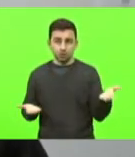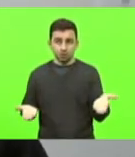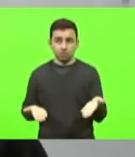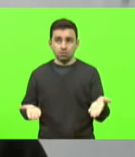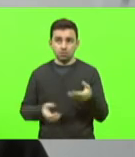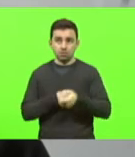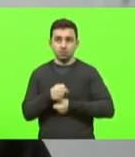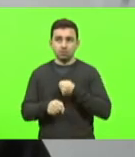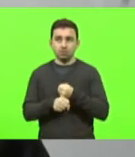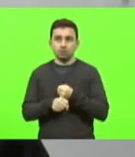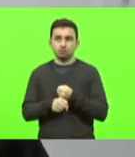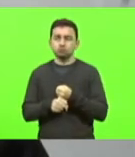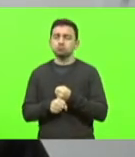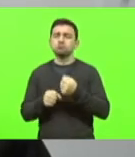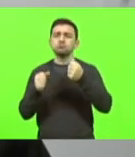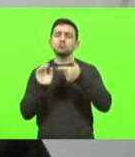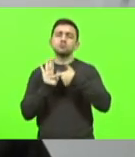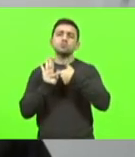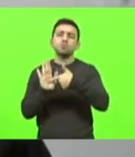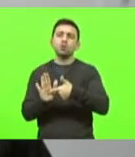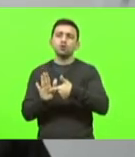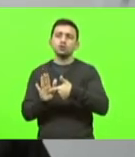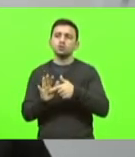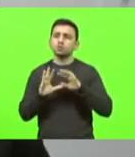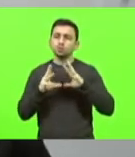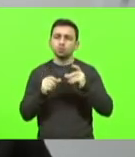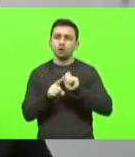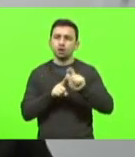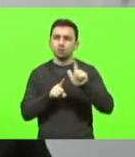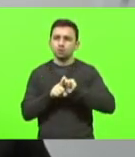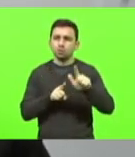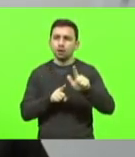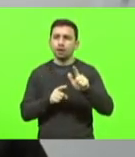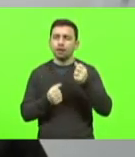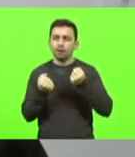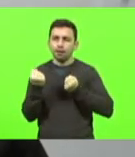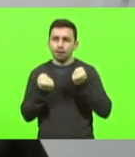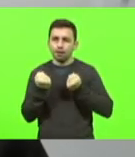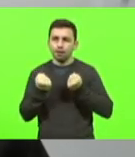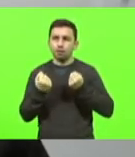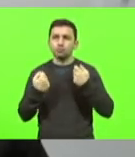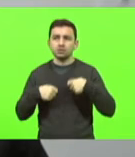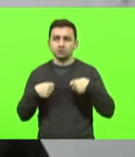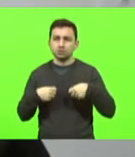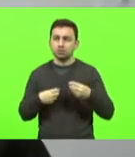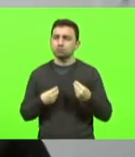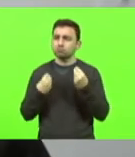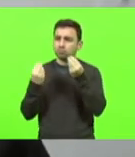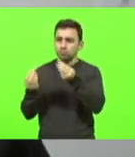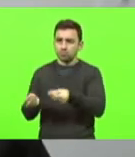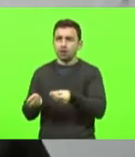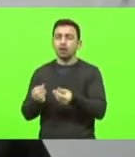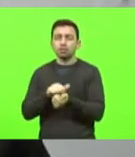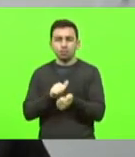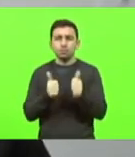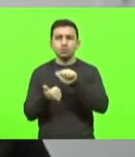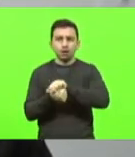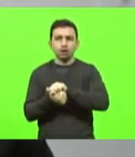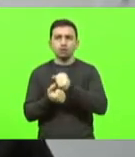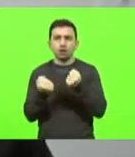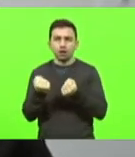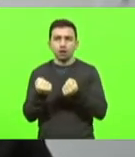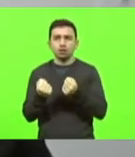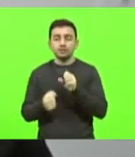sobre o dever das locadoras de automóveis disponibilizarem veículo adaptado para condutor que